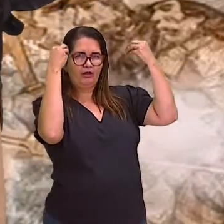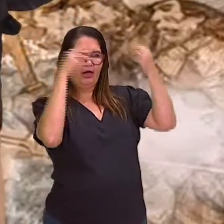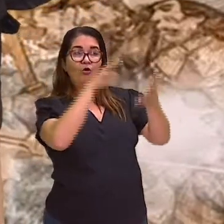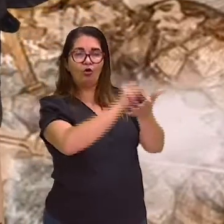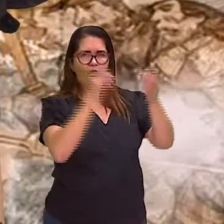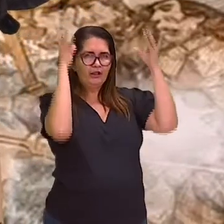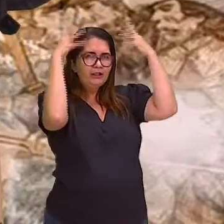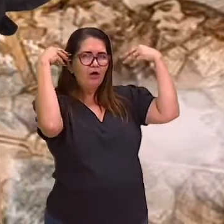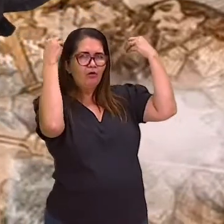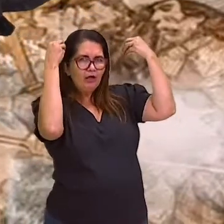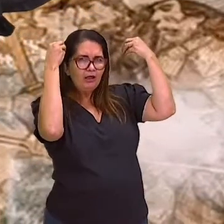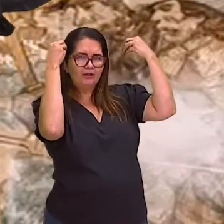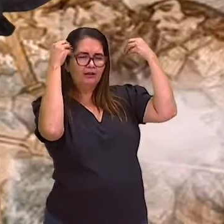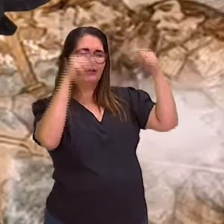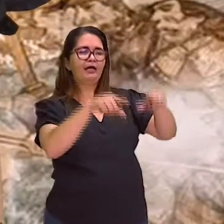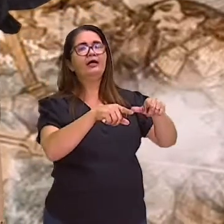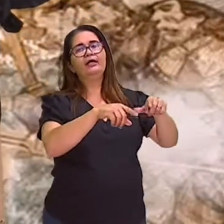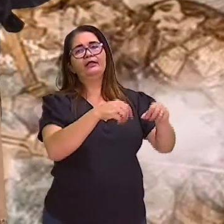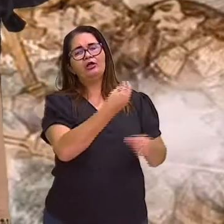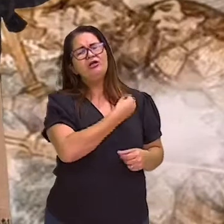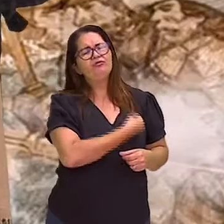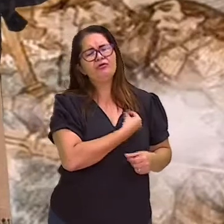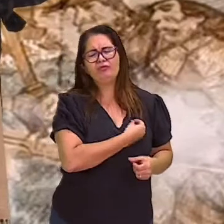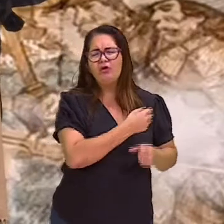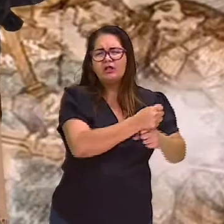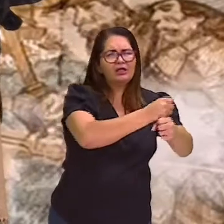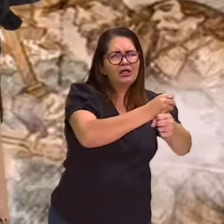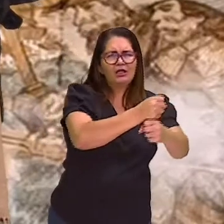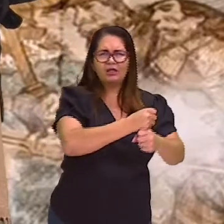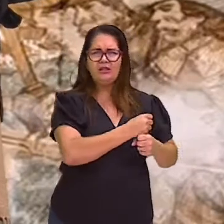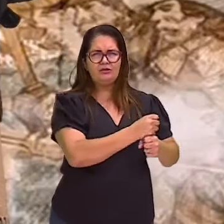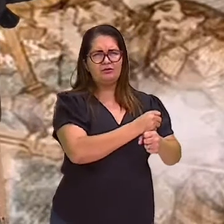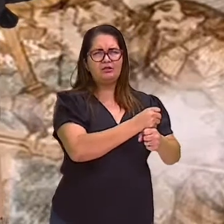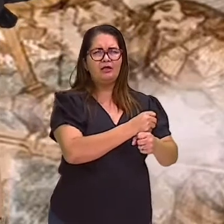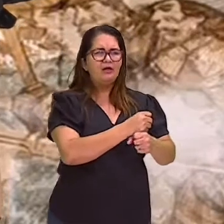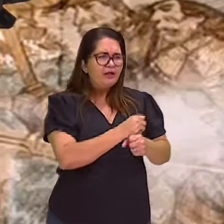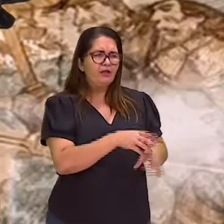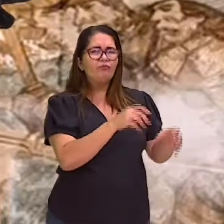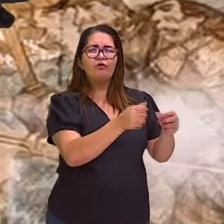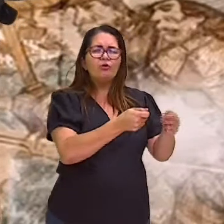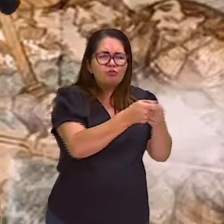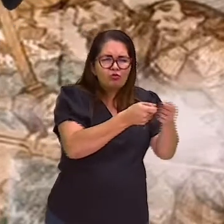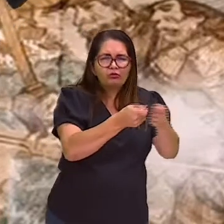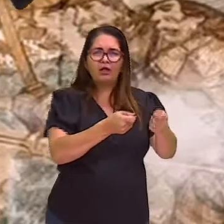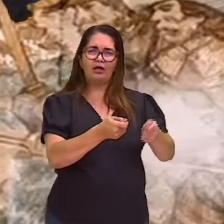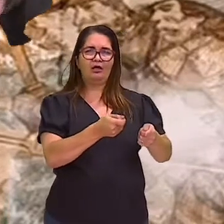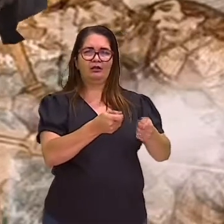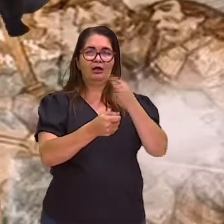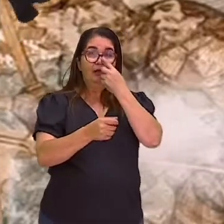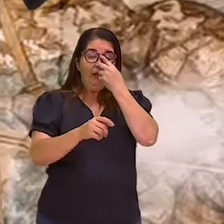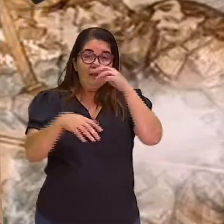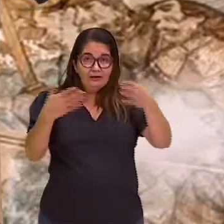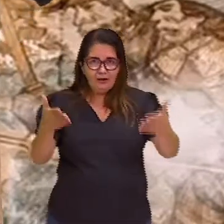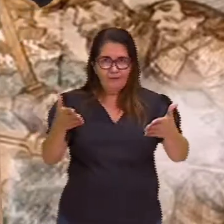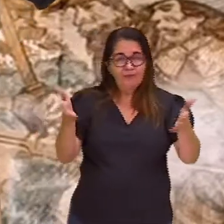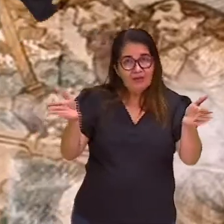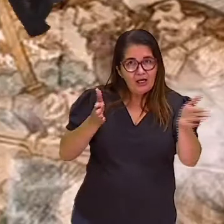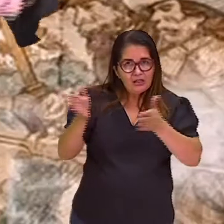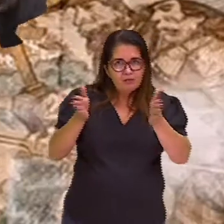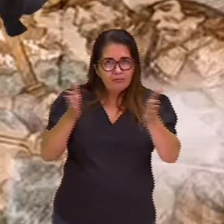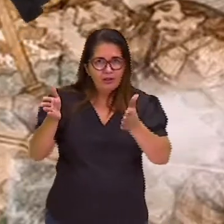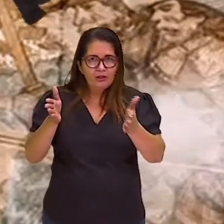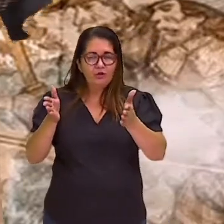permaneceu até 1643. A administração de Nassau foi um momento importante para o estalecimento